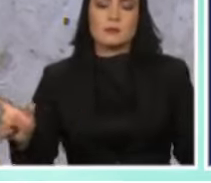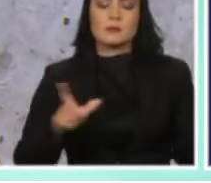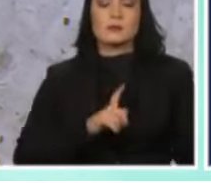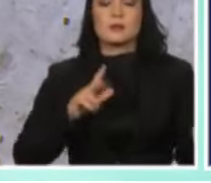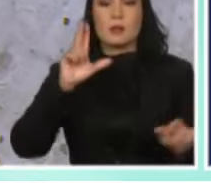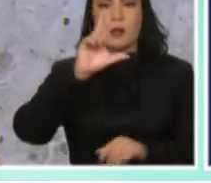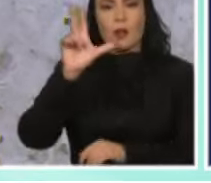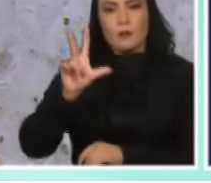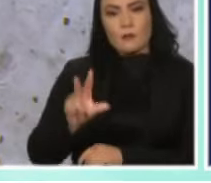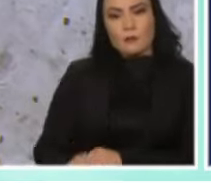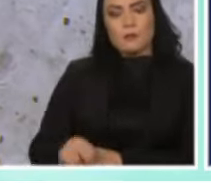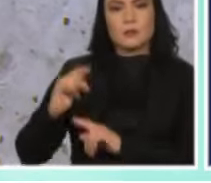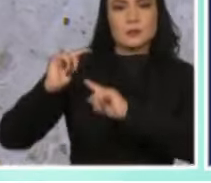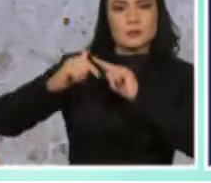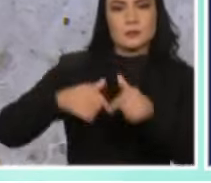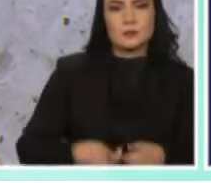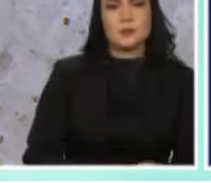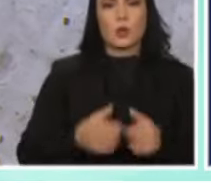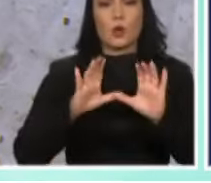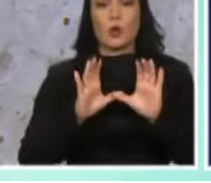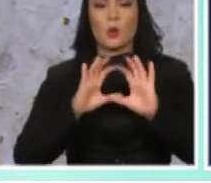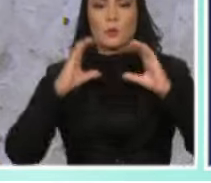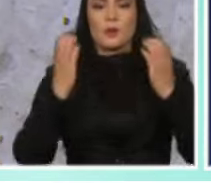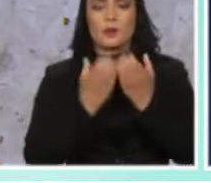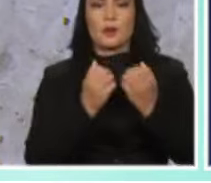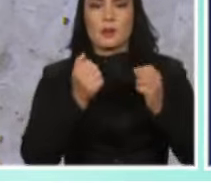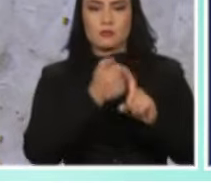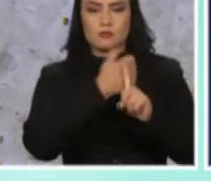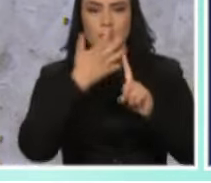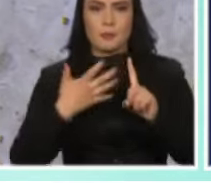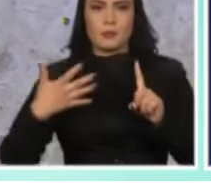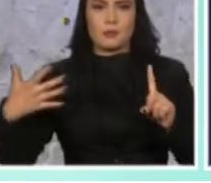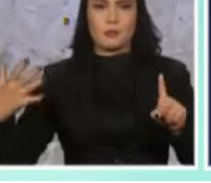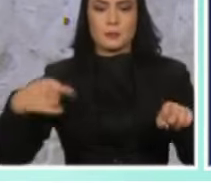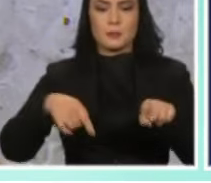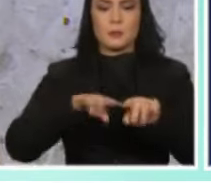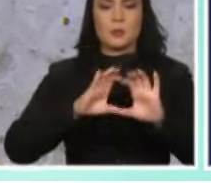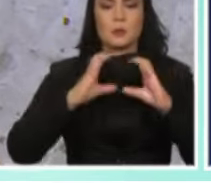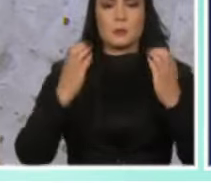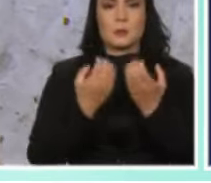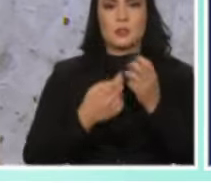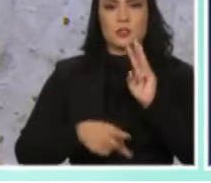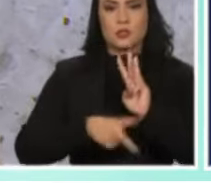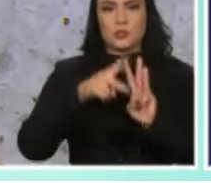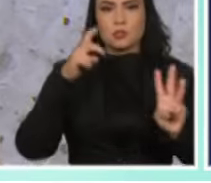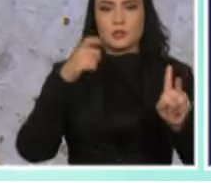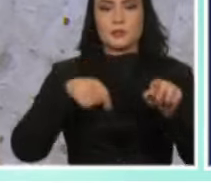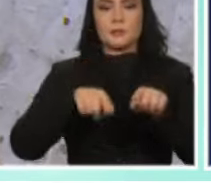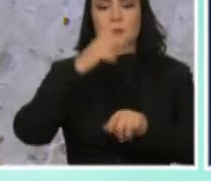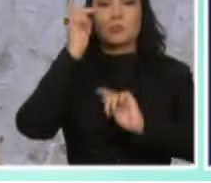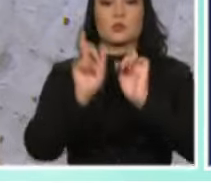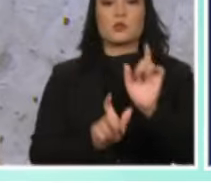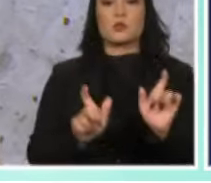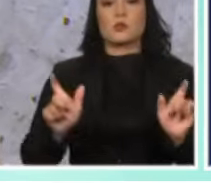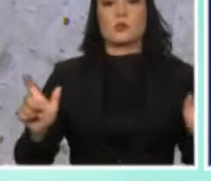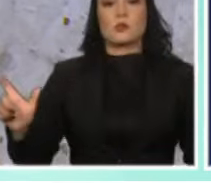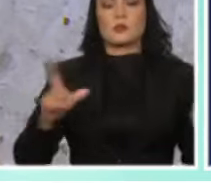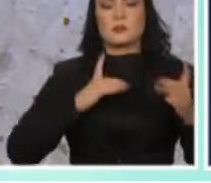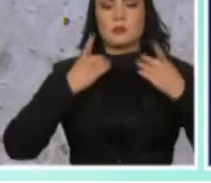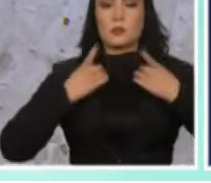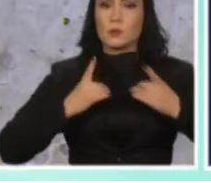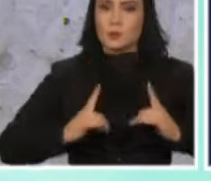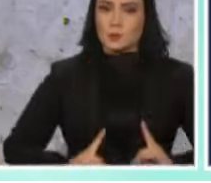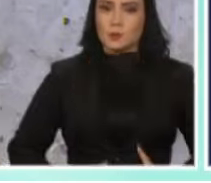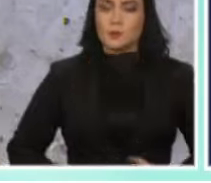parte dos senadores também mas principalmente dos deputados que é onde estão tramitando essas propostas Mas e a gente trouxe isso aqui